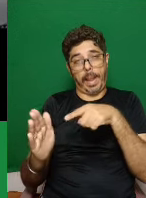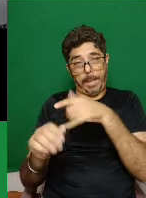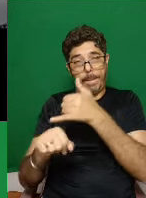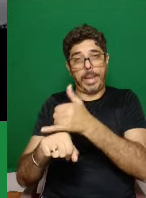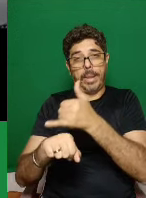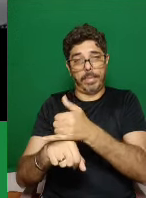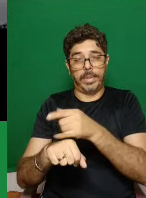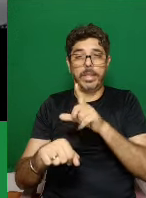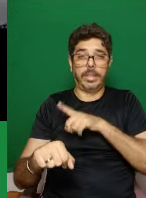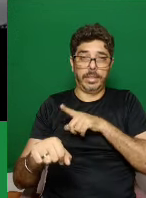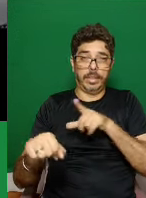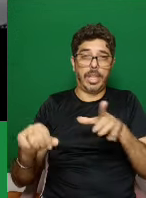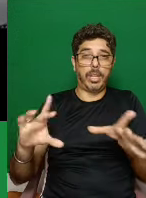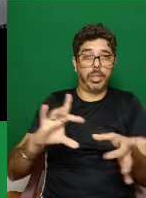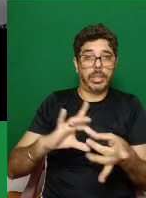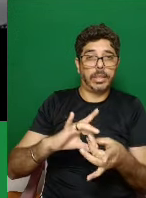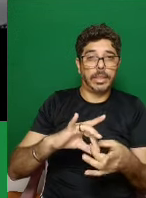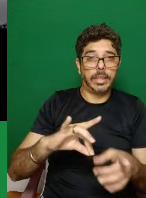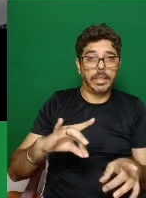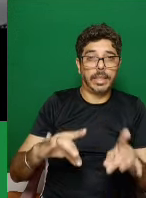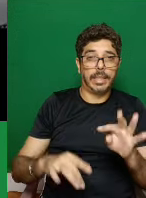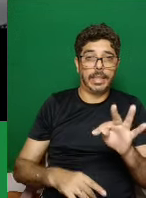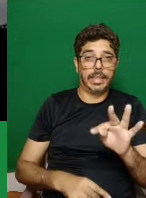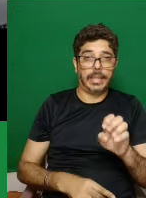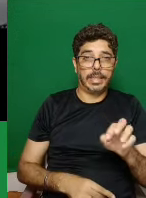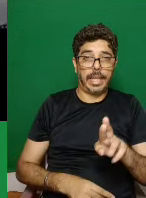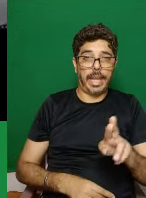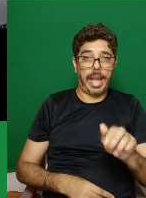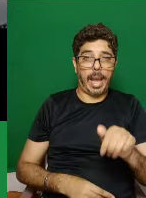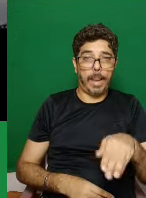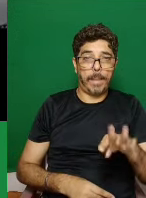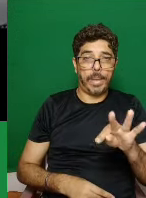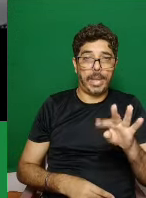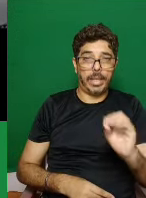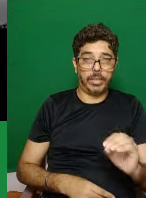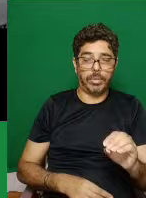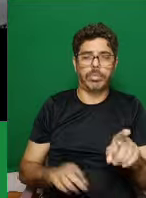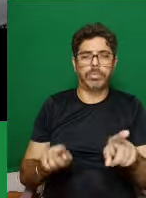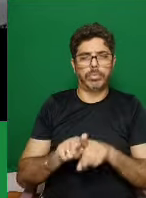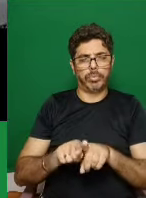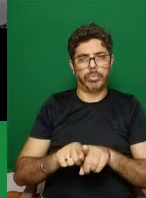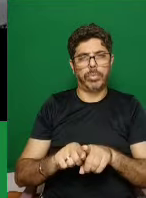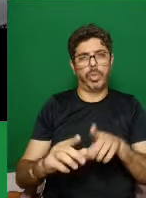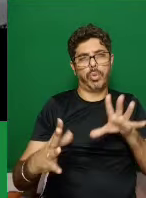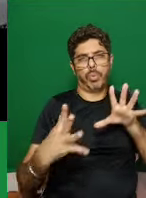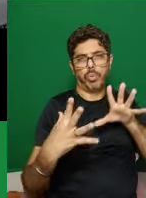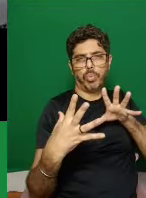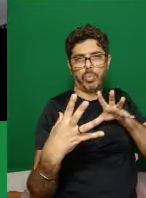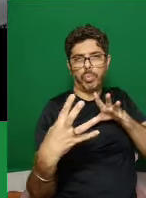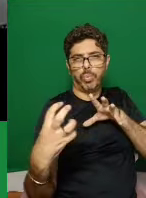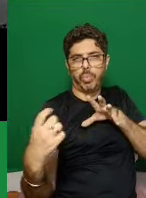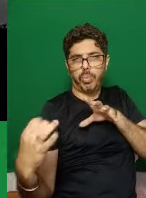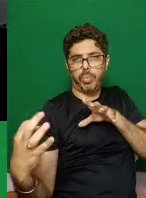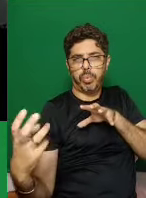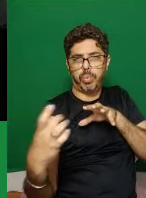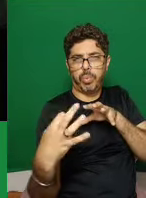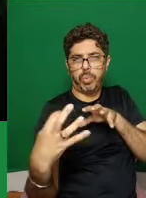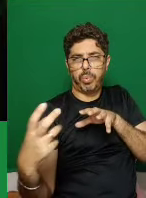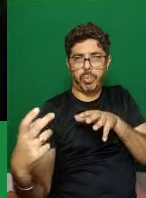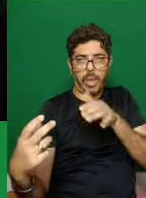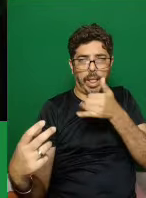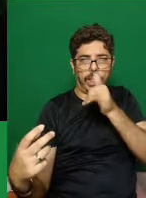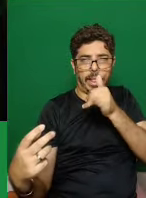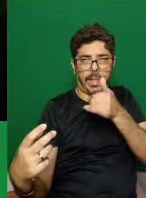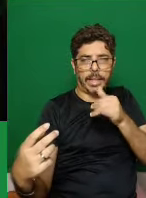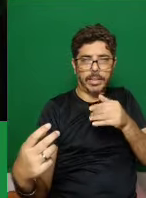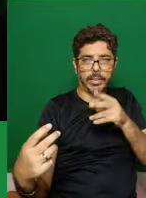Essa peça, com carga negativa e aterrada, atrai a tinta que, por estar carregada, é acelerada em direção